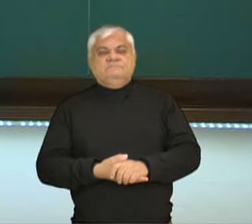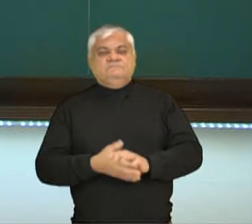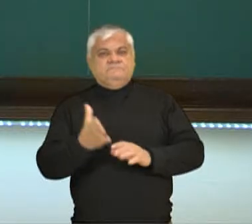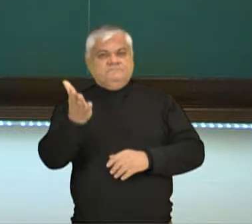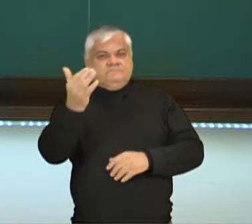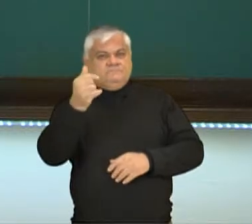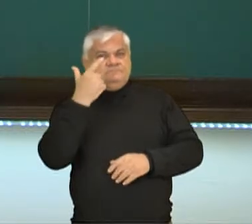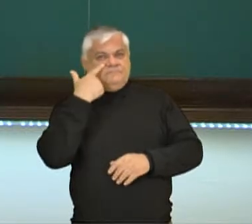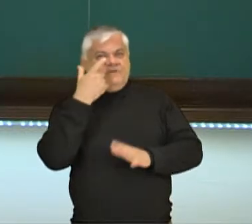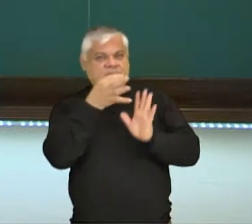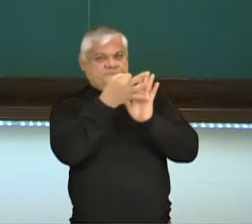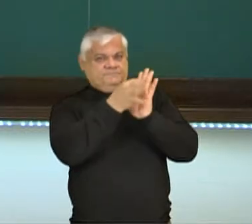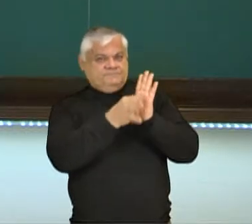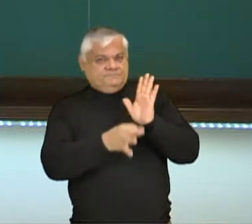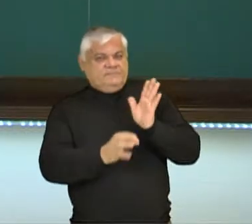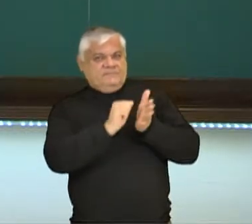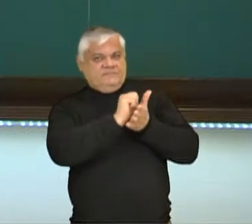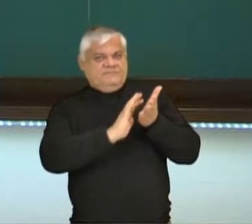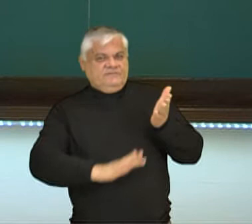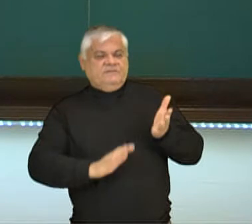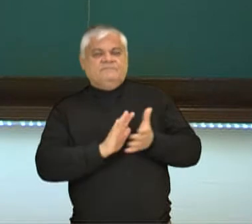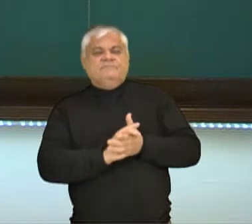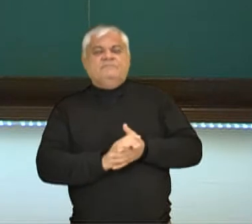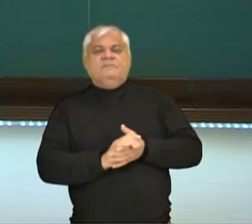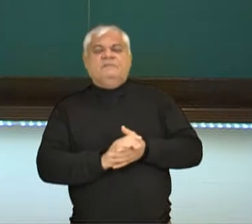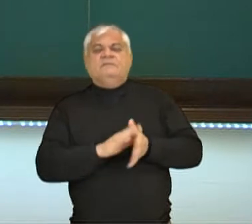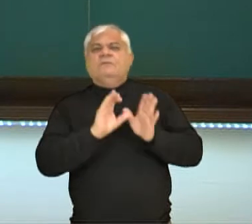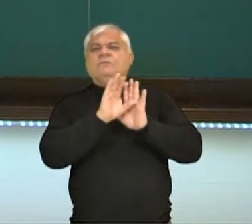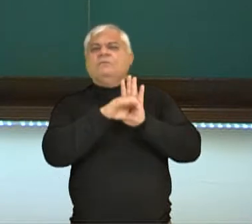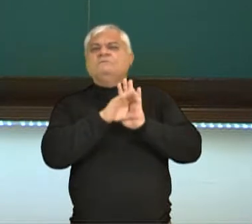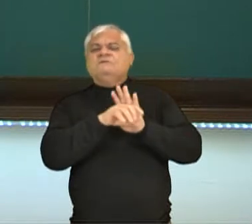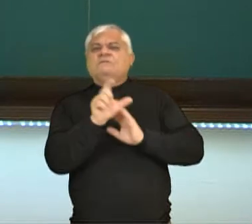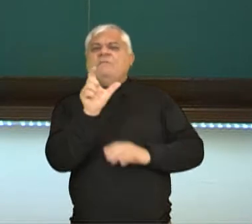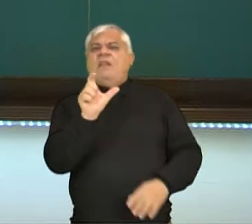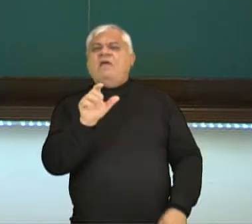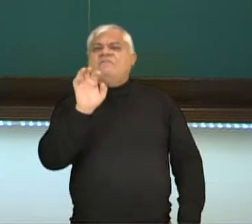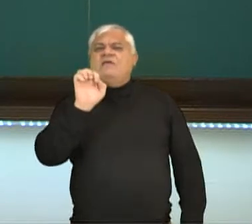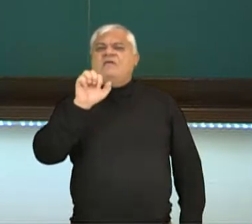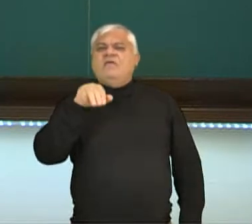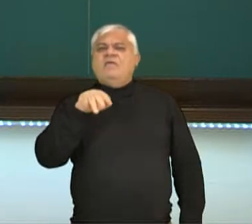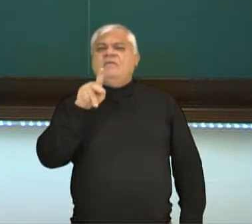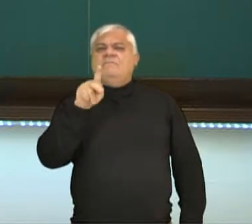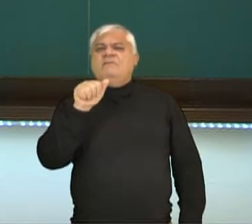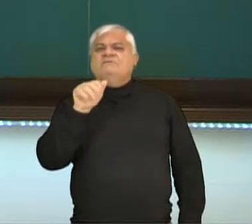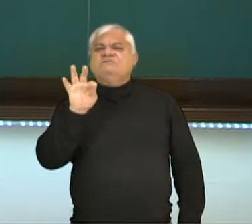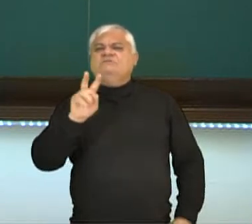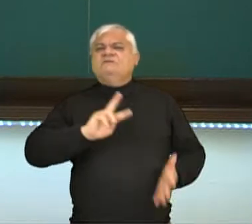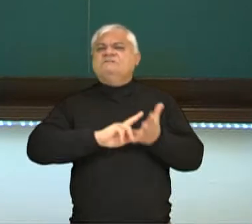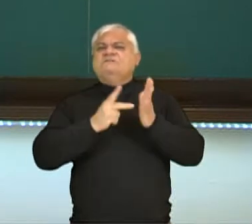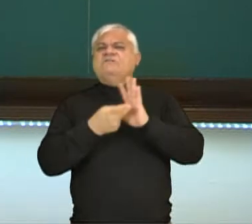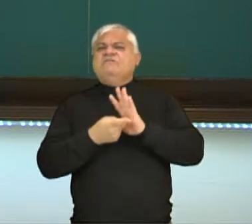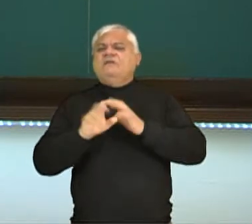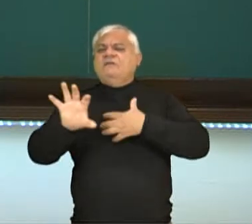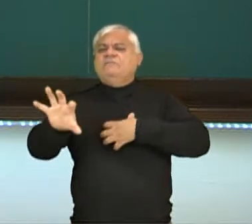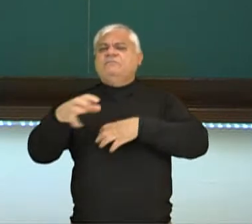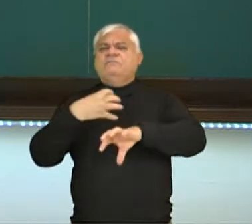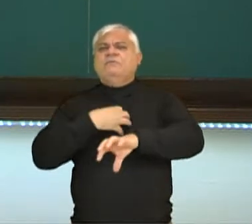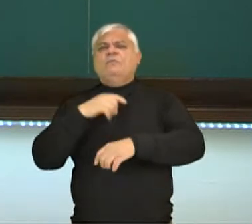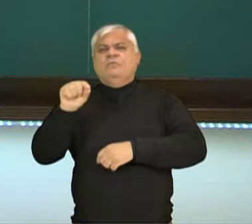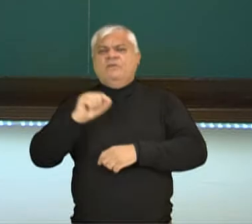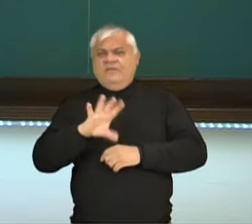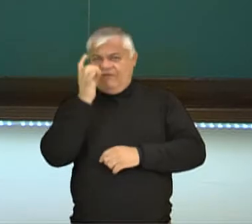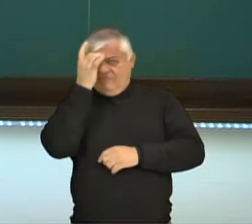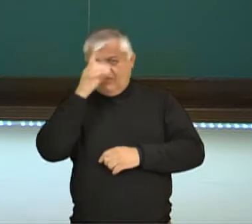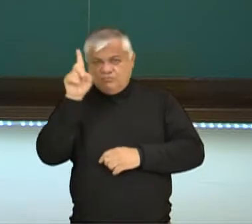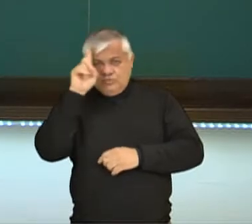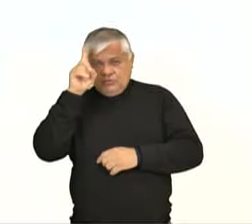Pessoal, vamos corrigir a nossa atividade, né? Qual o conceito de empatia e, a partir desse conceito, se é fácil de praticá-la